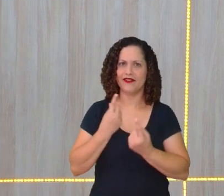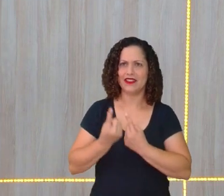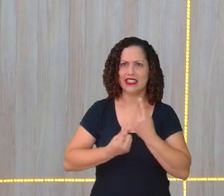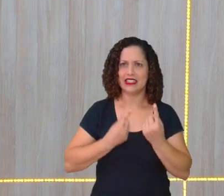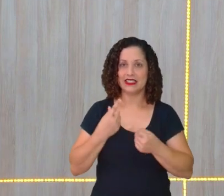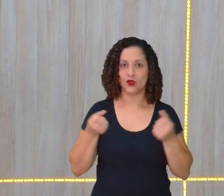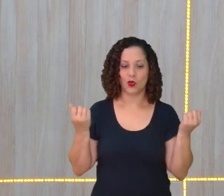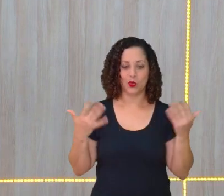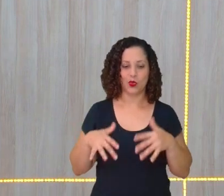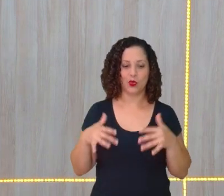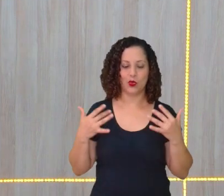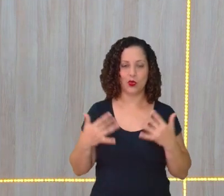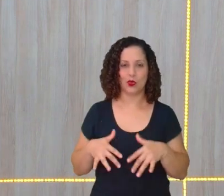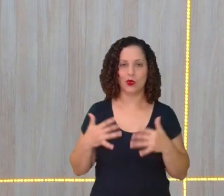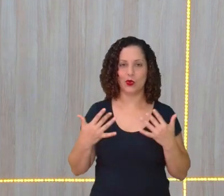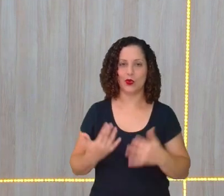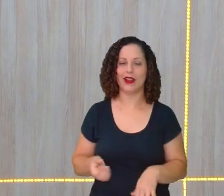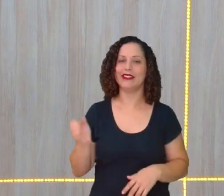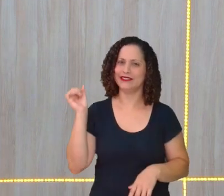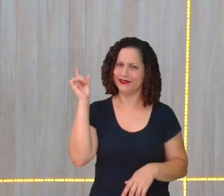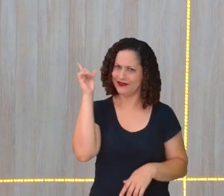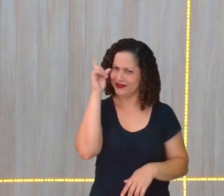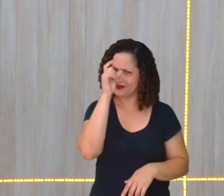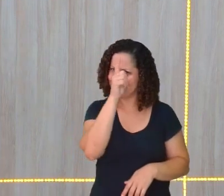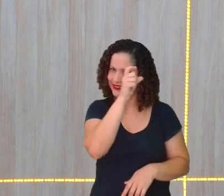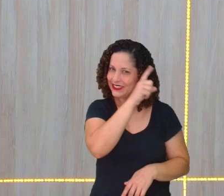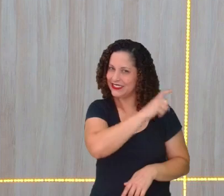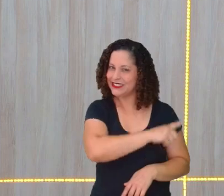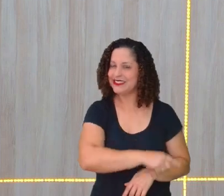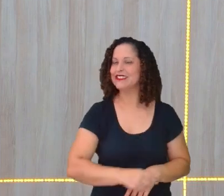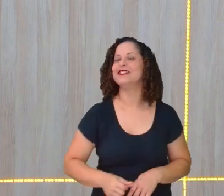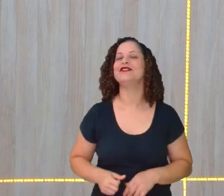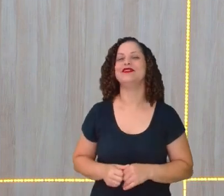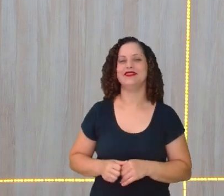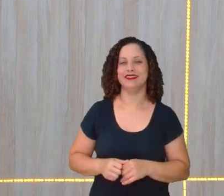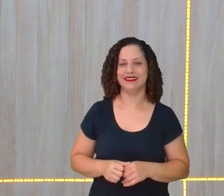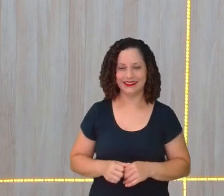para certas pessoas, né? Mas, To me.